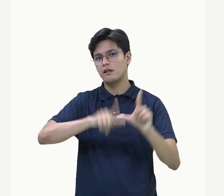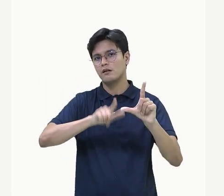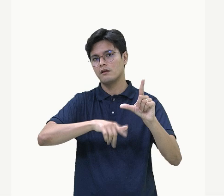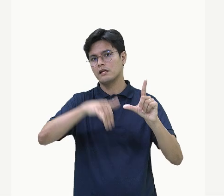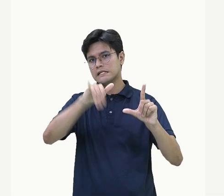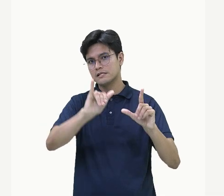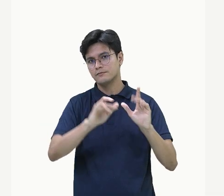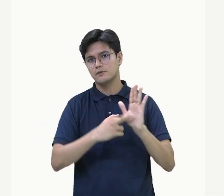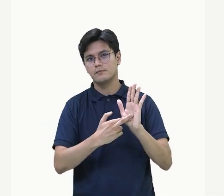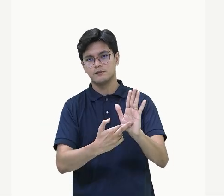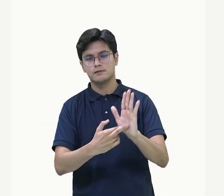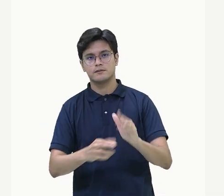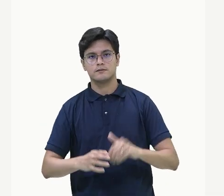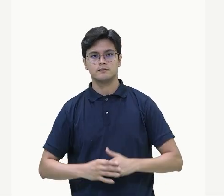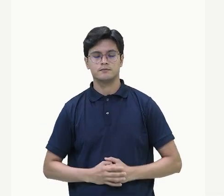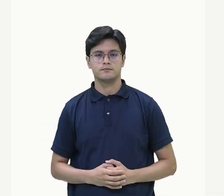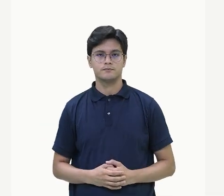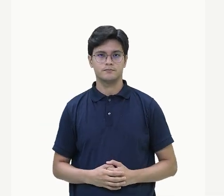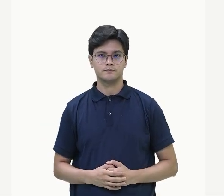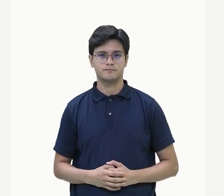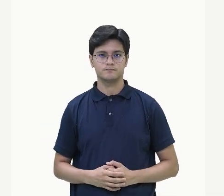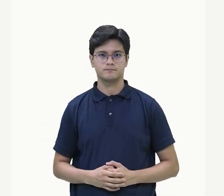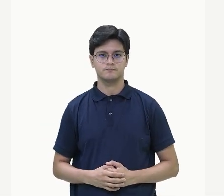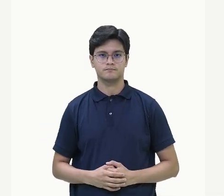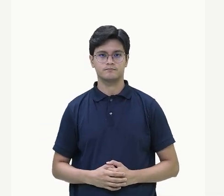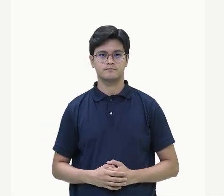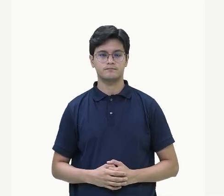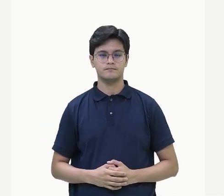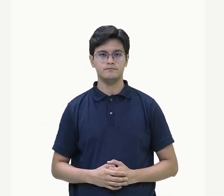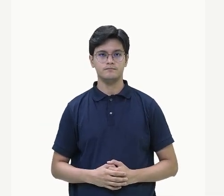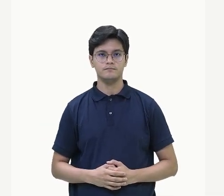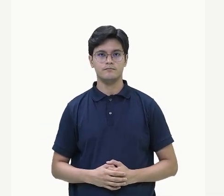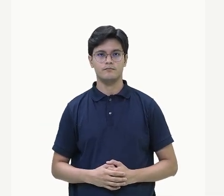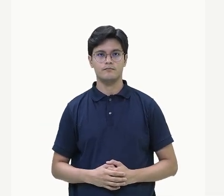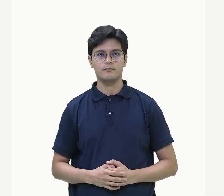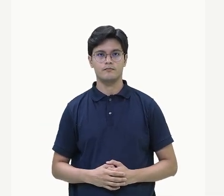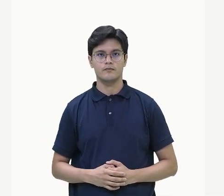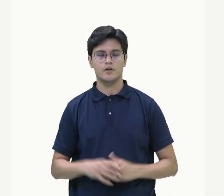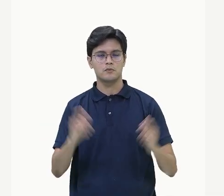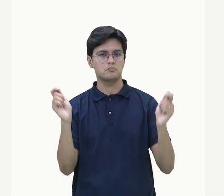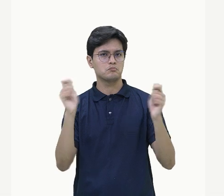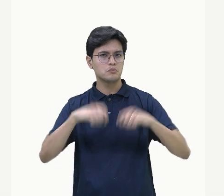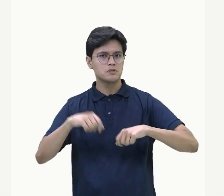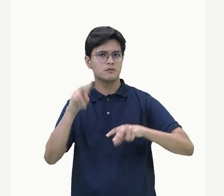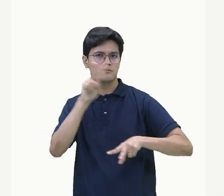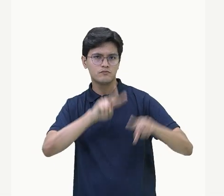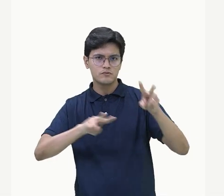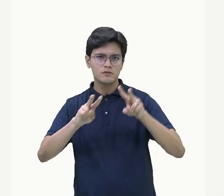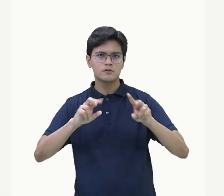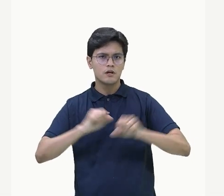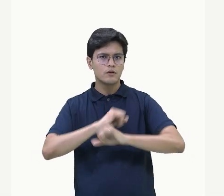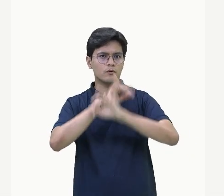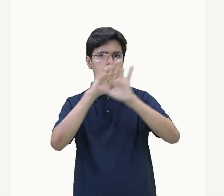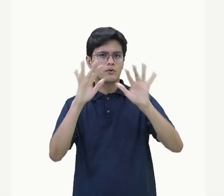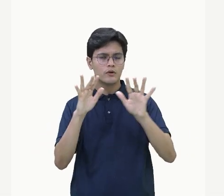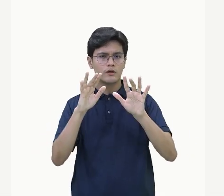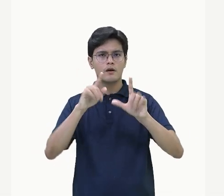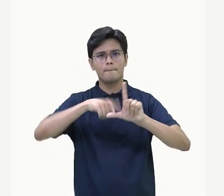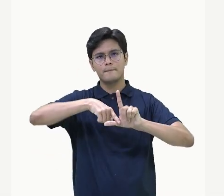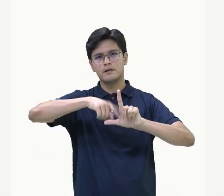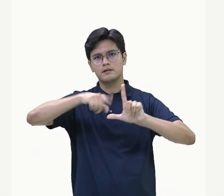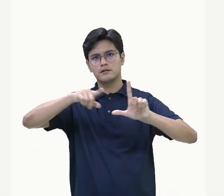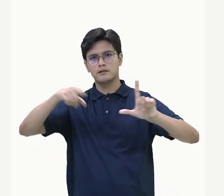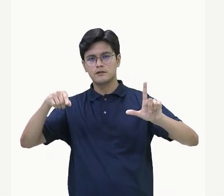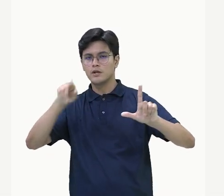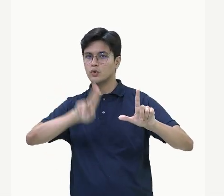A gente vai conseguir visualizar melhor agora esses gráficos da função no GeoGebra e a